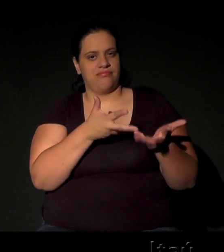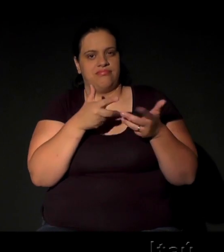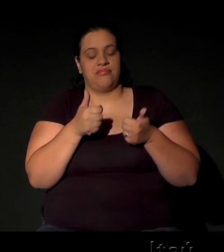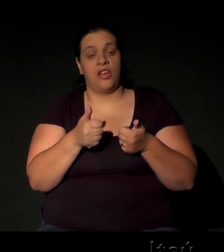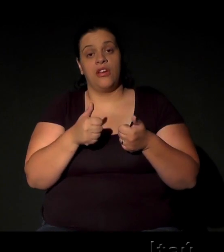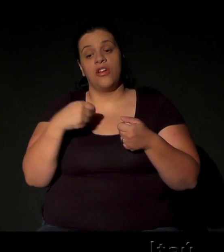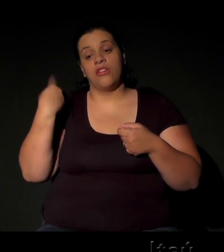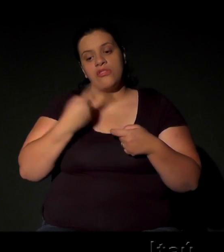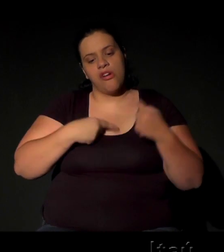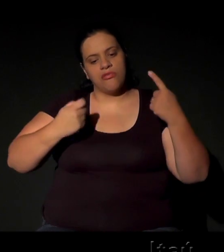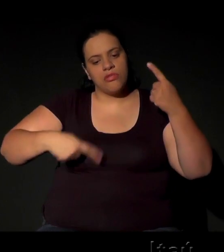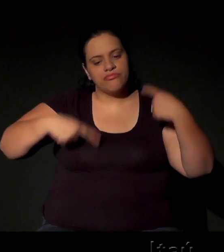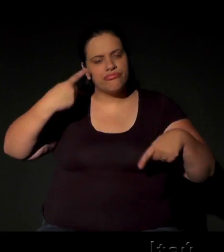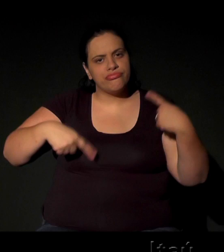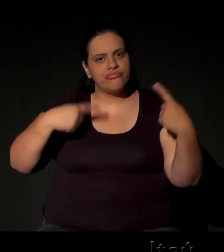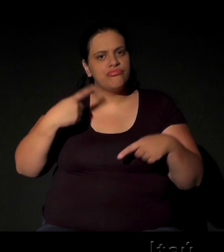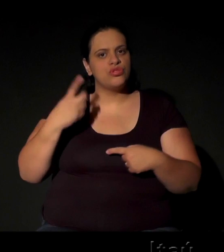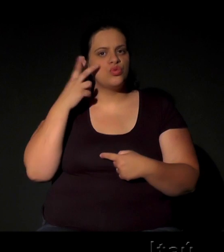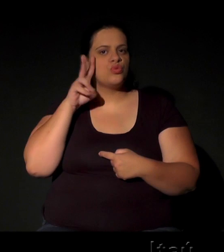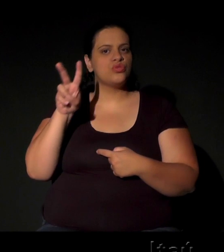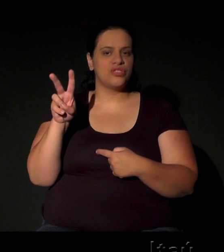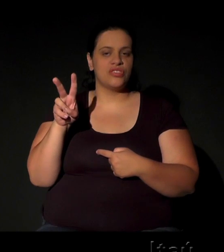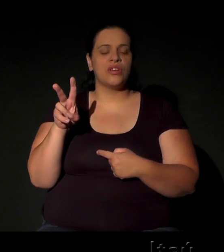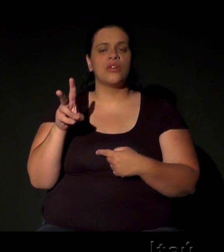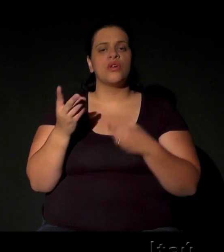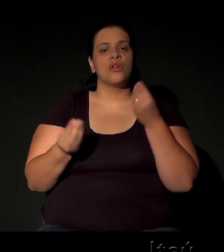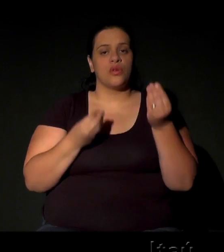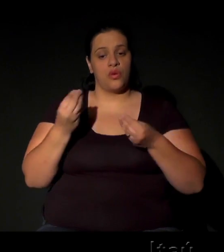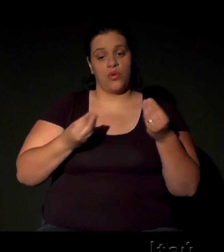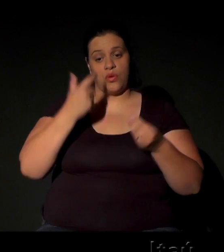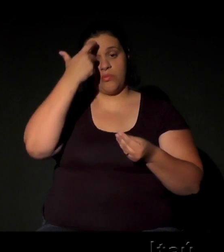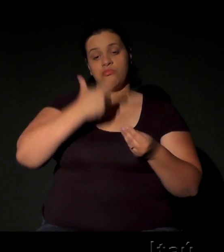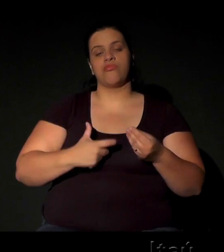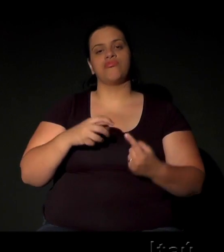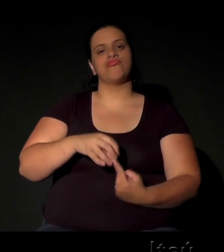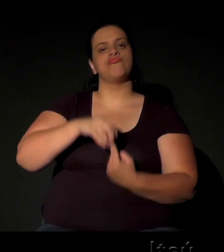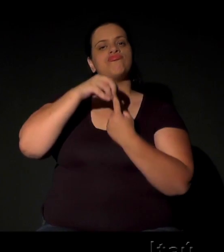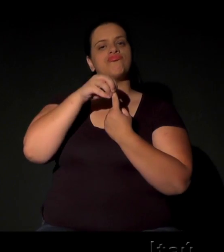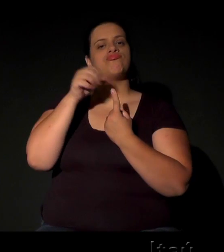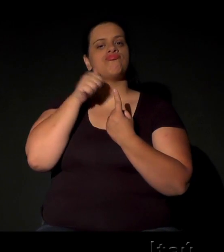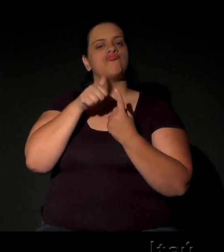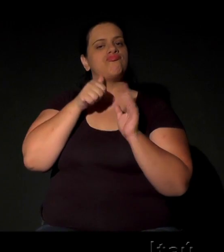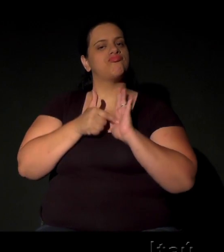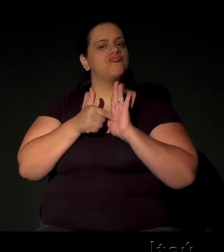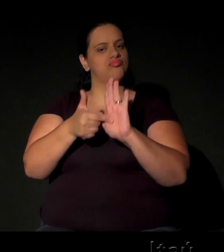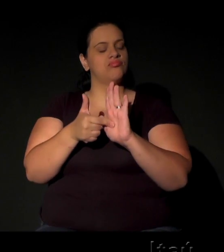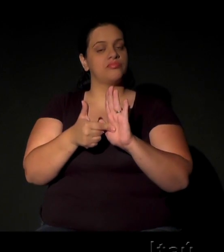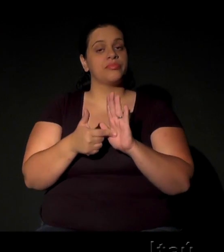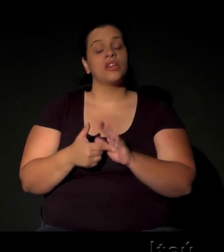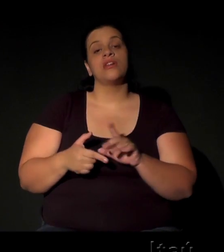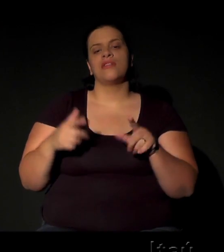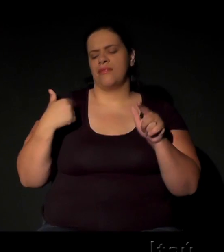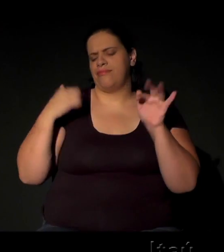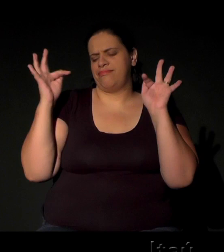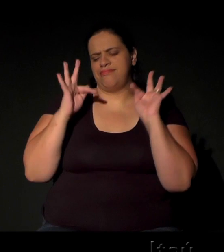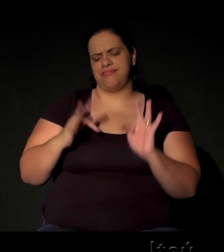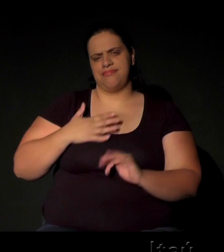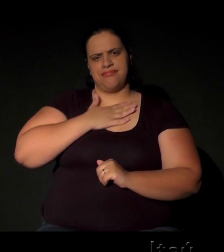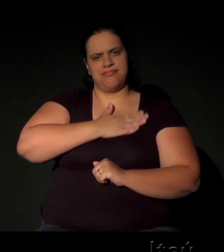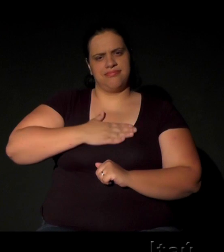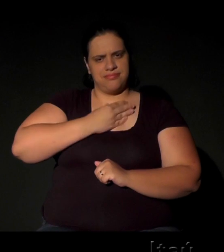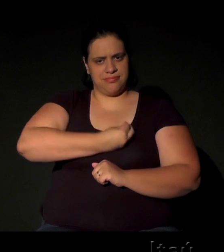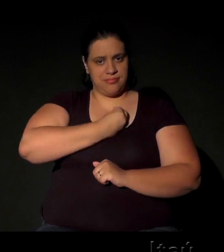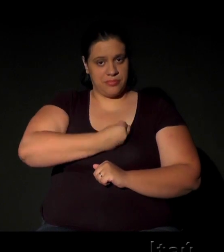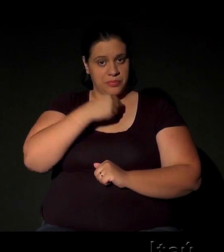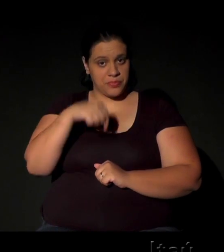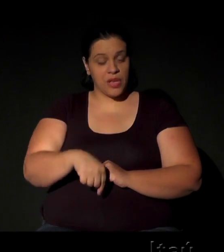gente poder discutir nesses dois dias né com o protagonismo das mulheres eh E então tô muito feliz de estar aqui